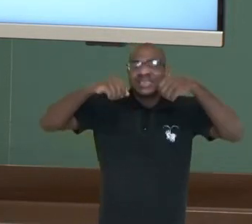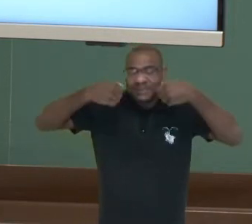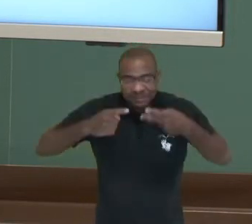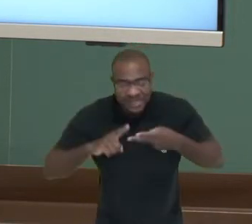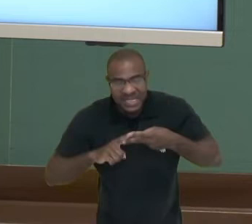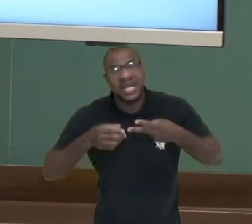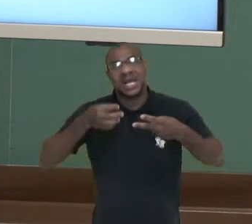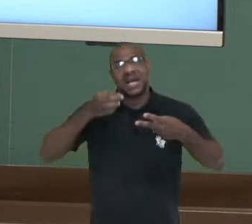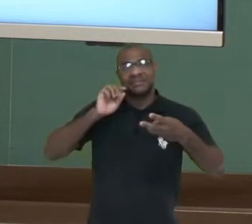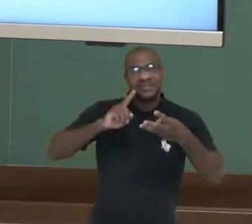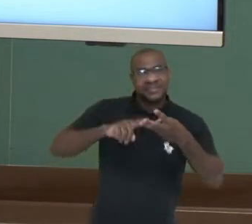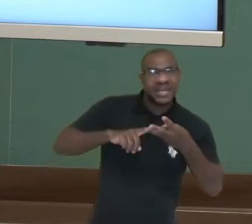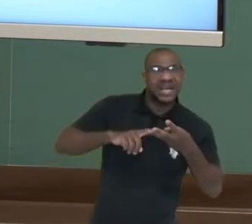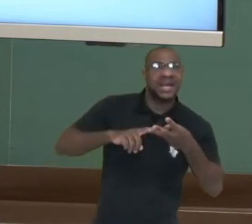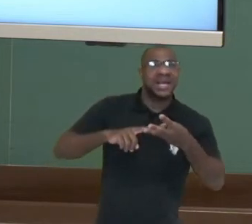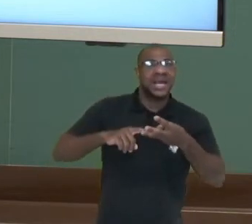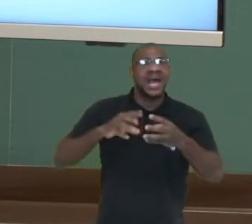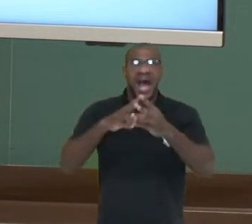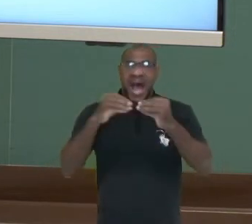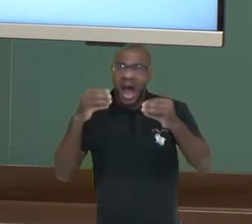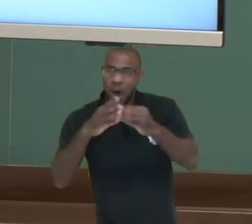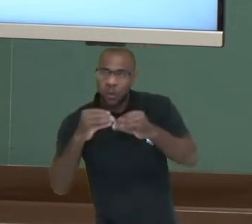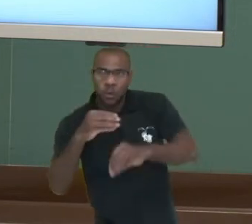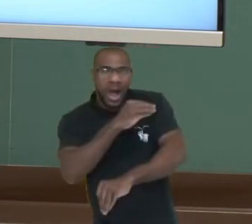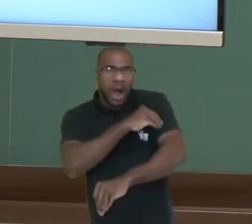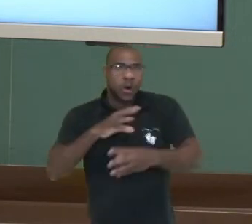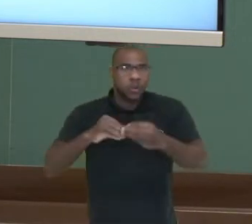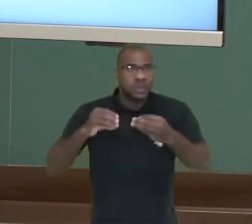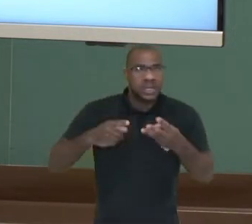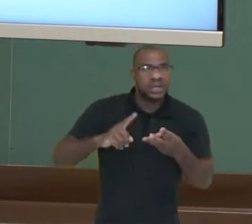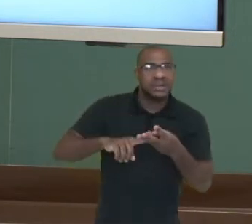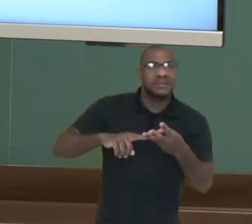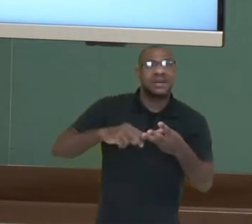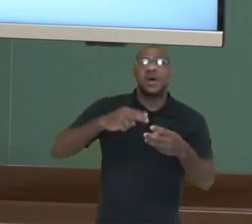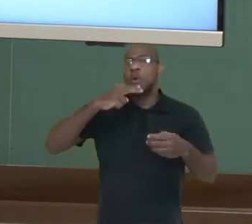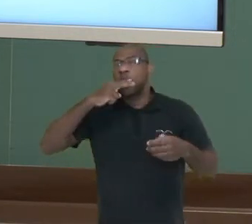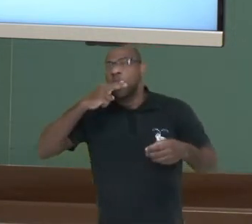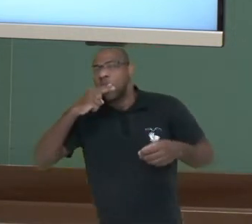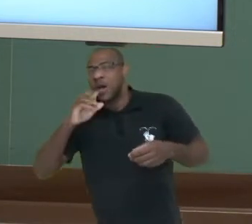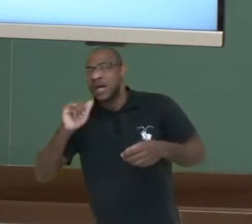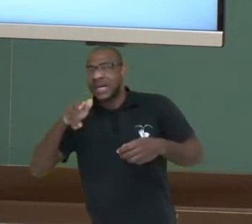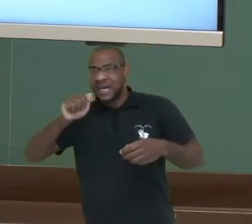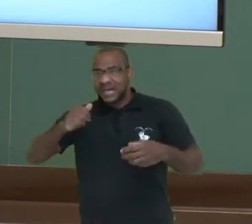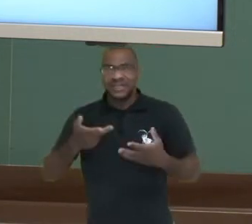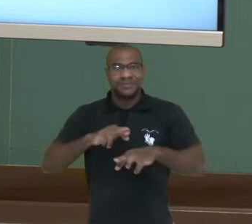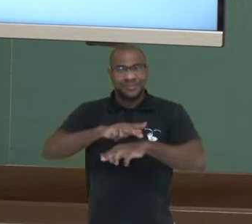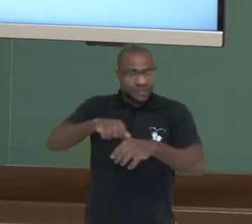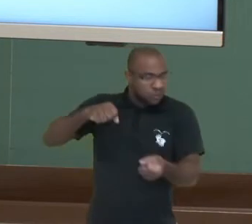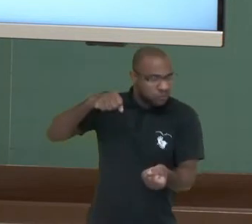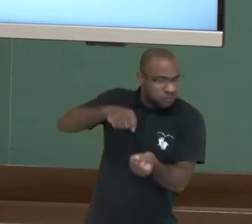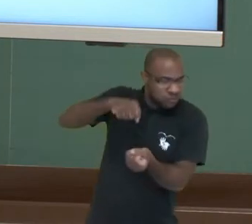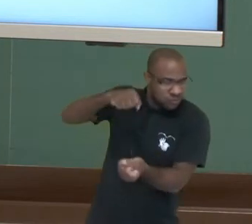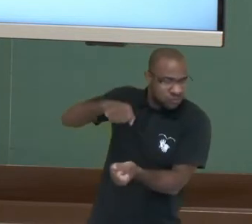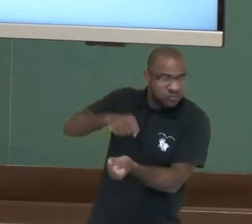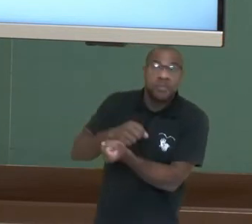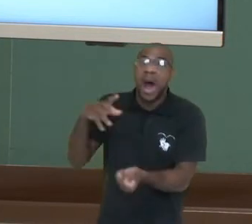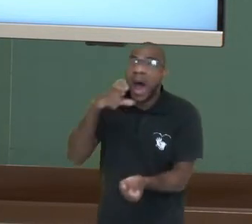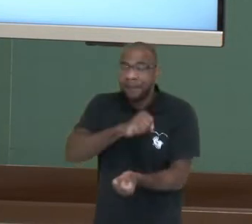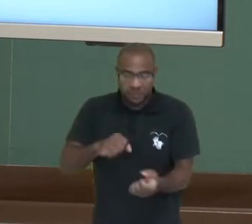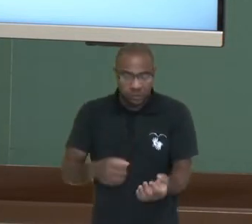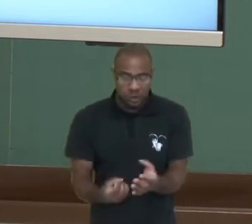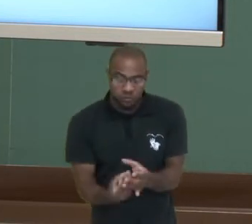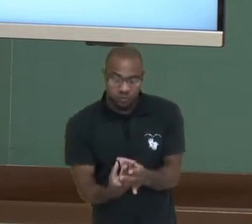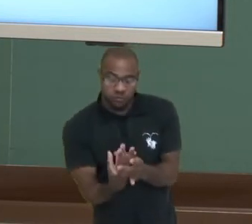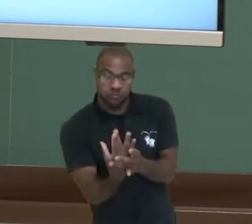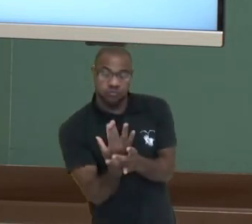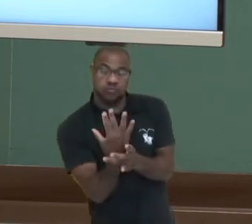Os agrotóxicos são usados por muitos agricultores familiares também. Isso para quê? Para que eles